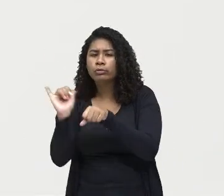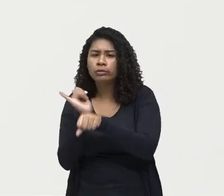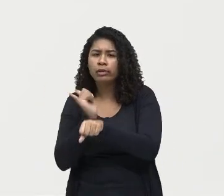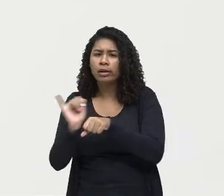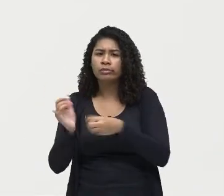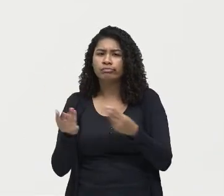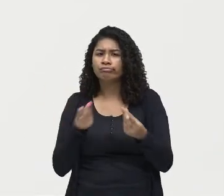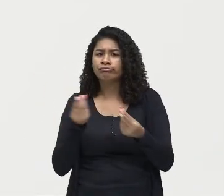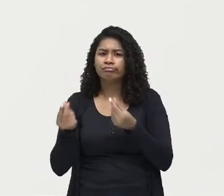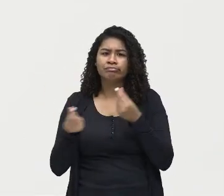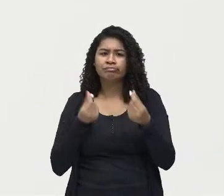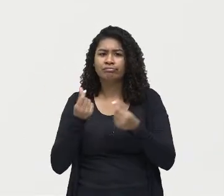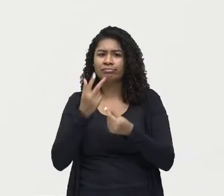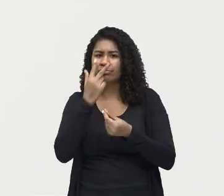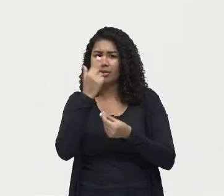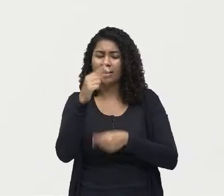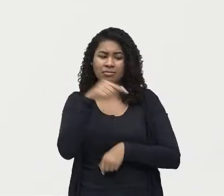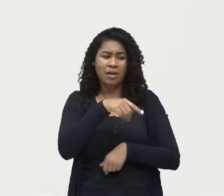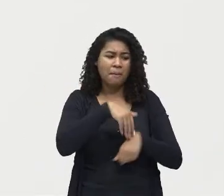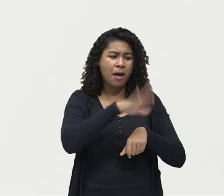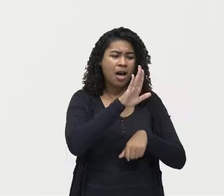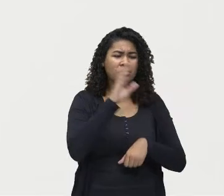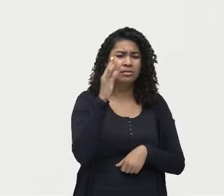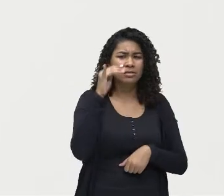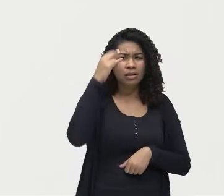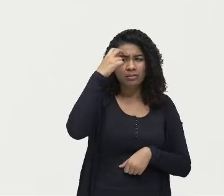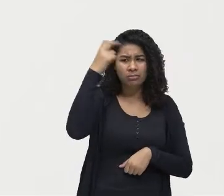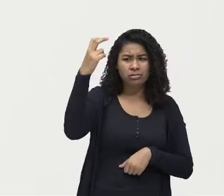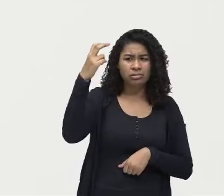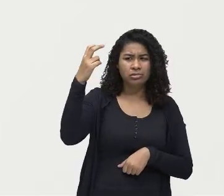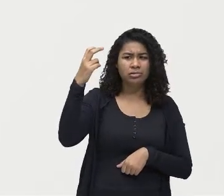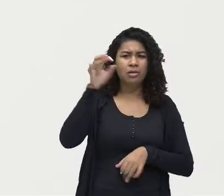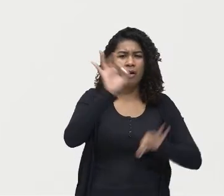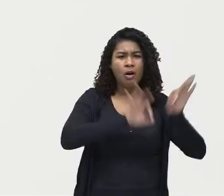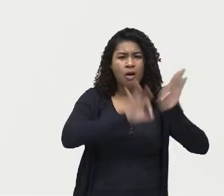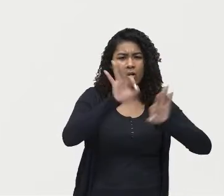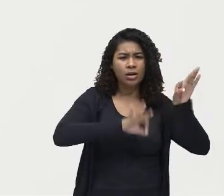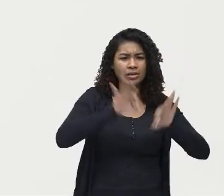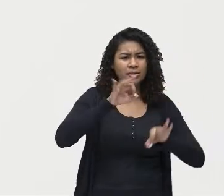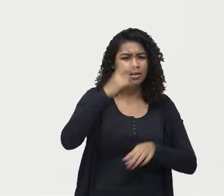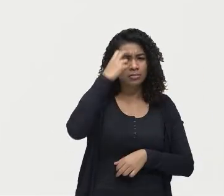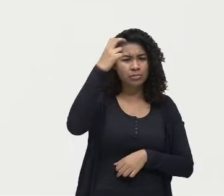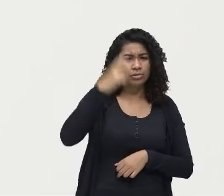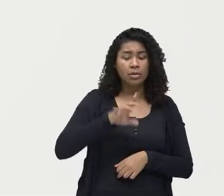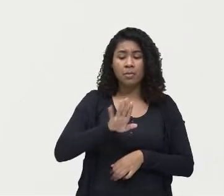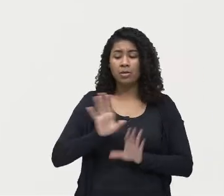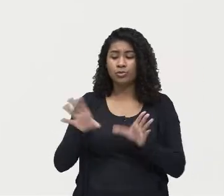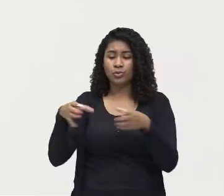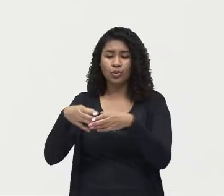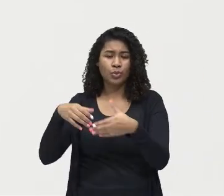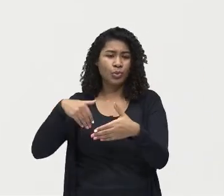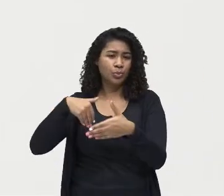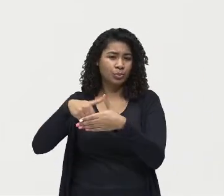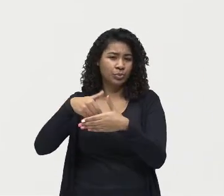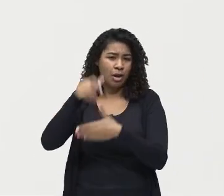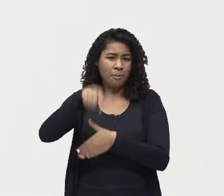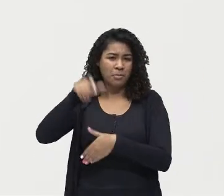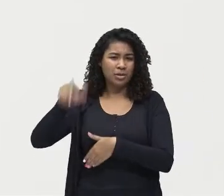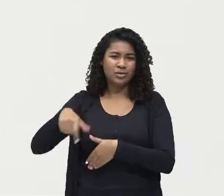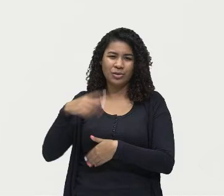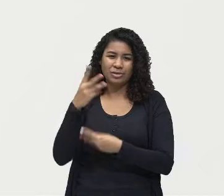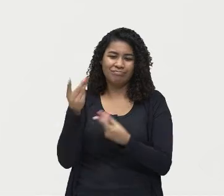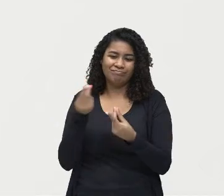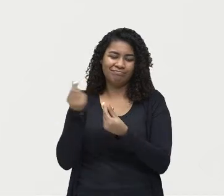que seus botões eram mais inteligentes do que seus jogadores. Então nós temos aí um traço de humor, não é isso, sendo